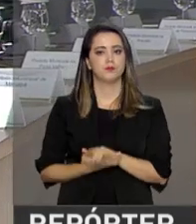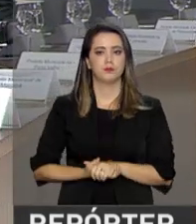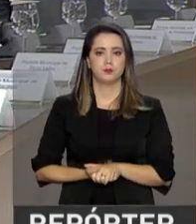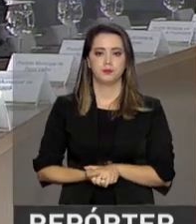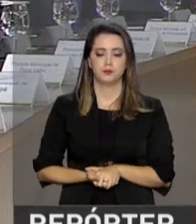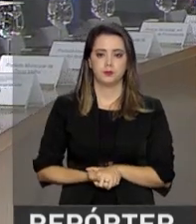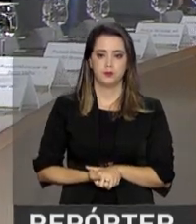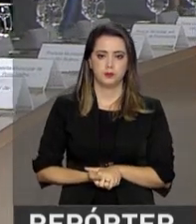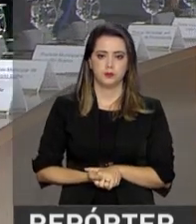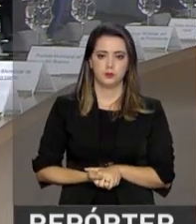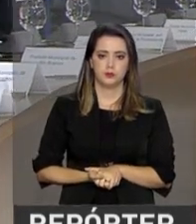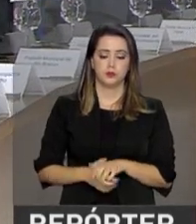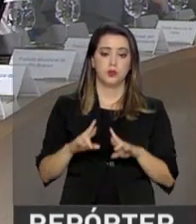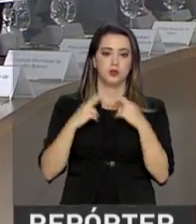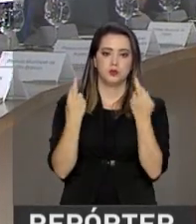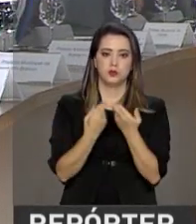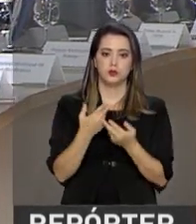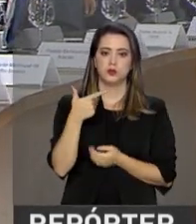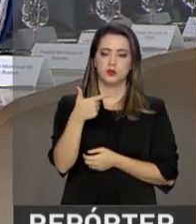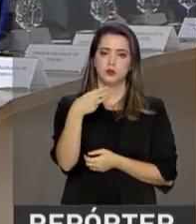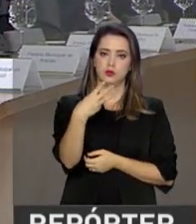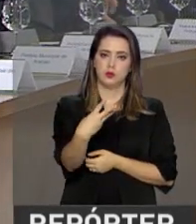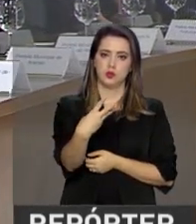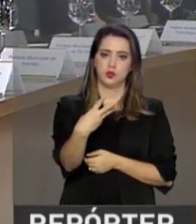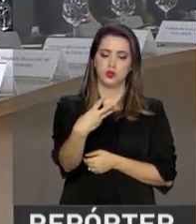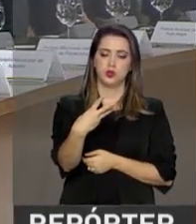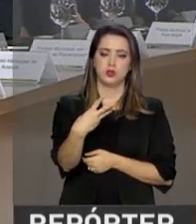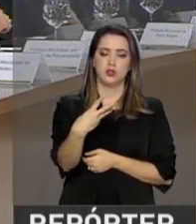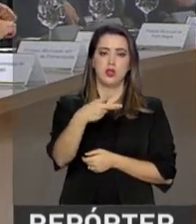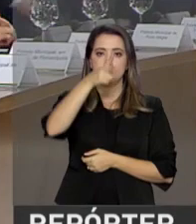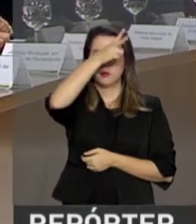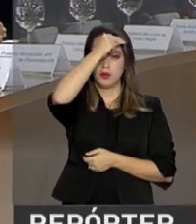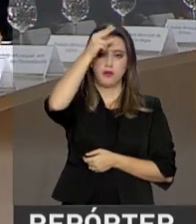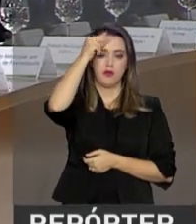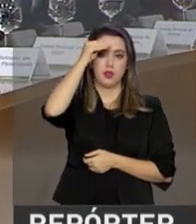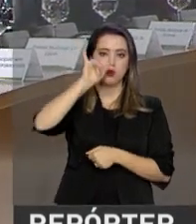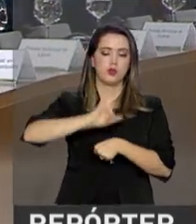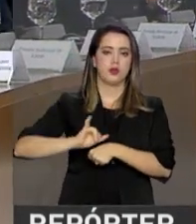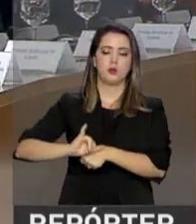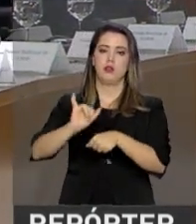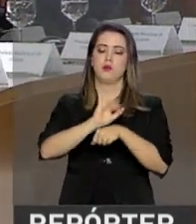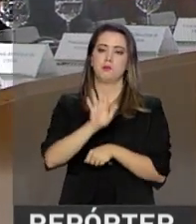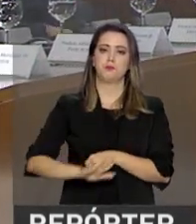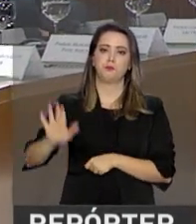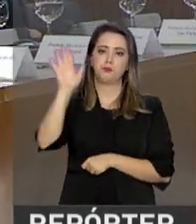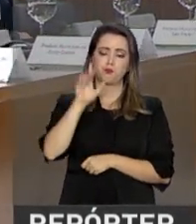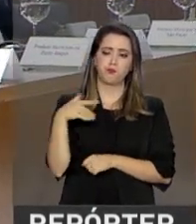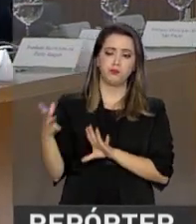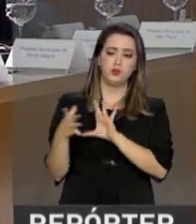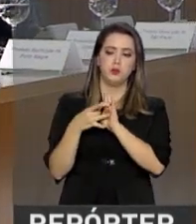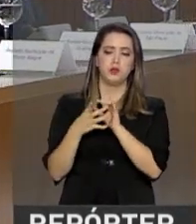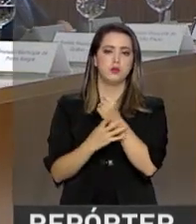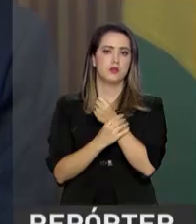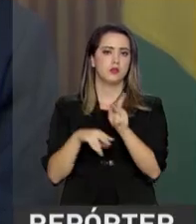a reunião com 23 prefeitos de capitais foi mais uma iniciativa do presidente michel temer de integrar as ações de